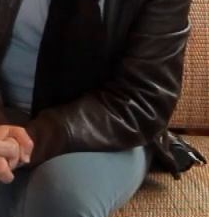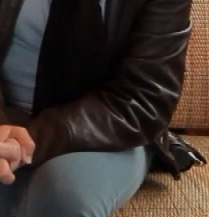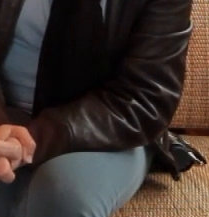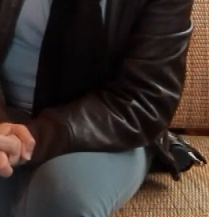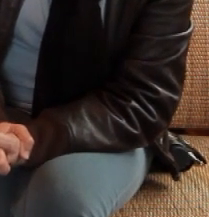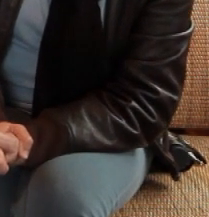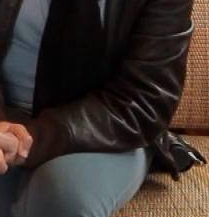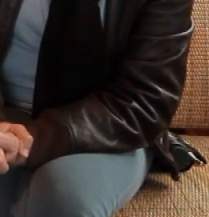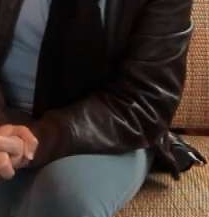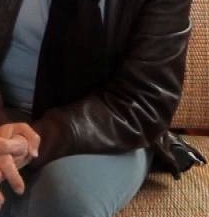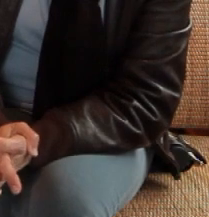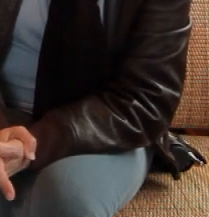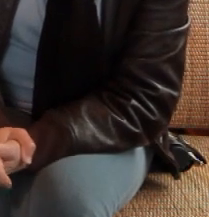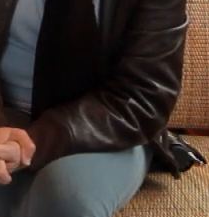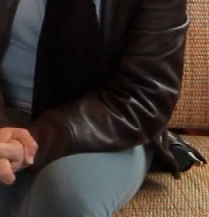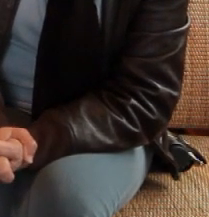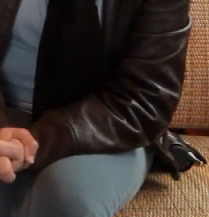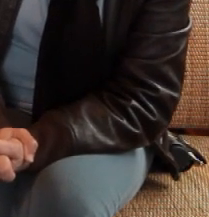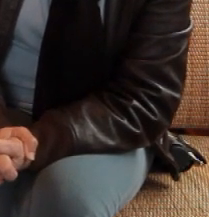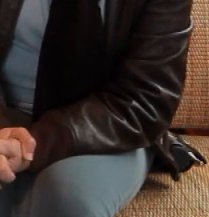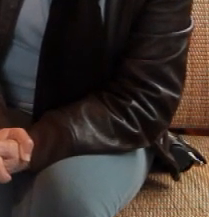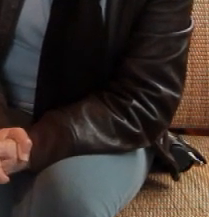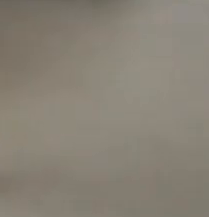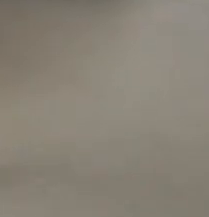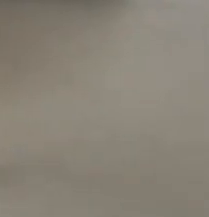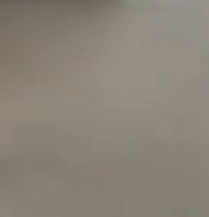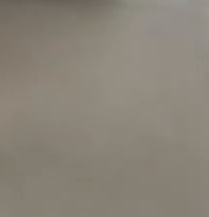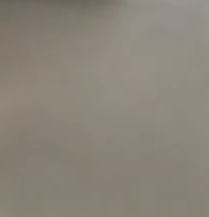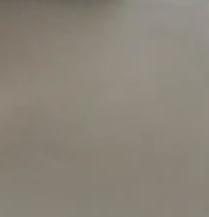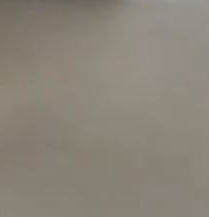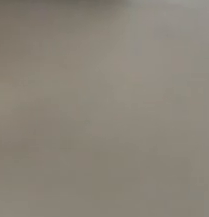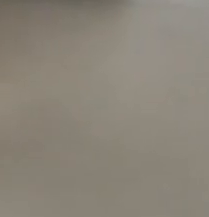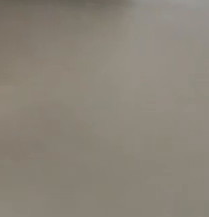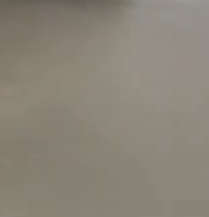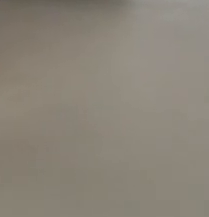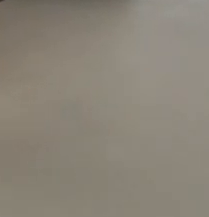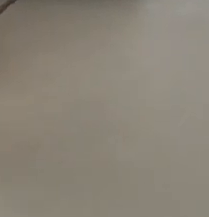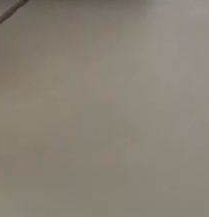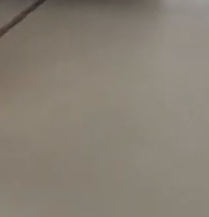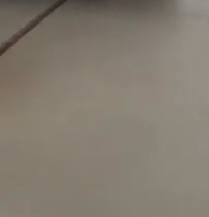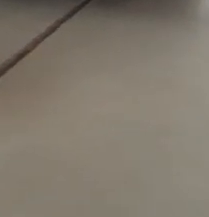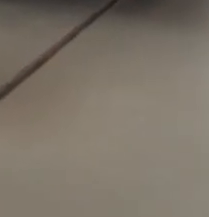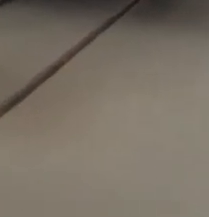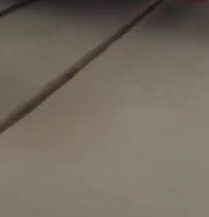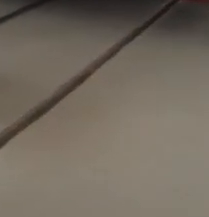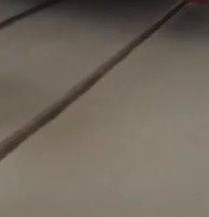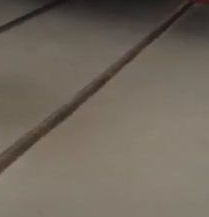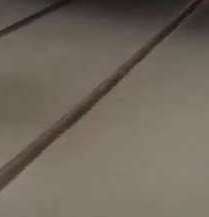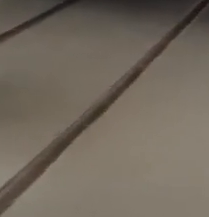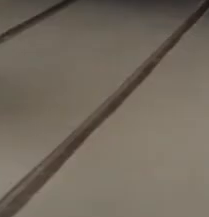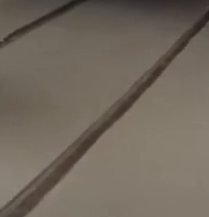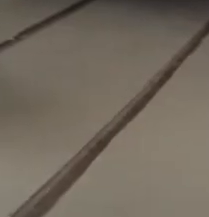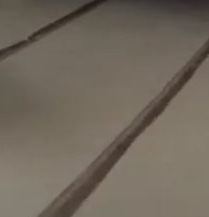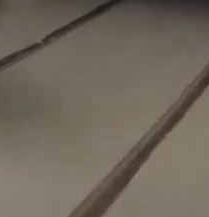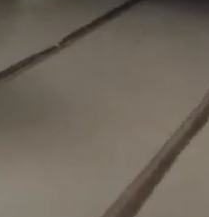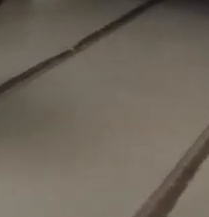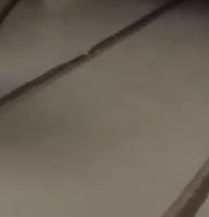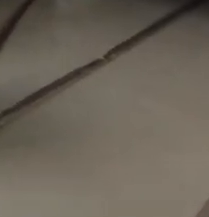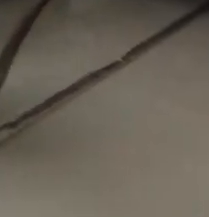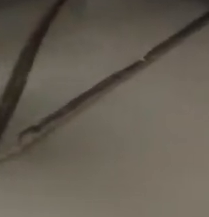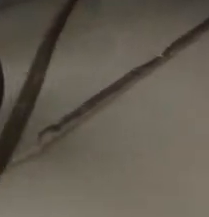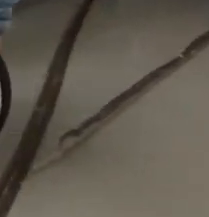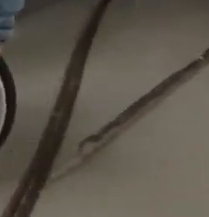em Lisboa até meados dos anos 90. Eles circulam pela exposição entre bondes e ônibus.